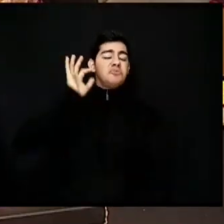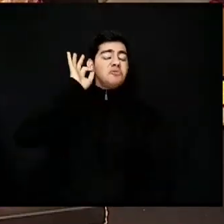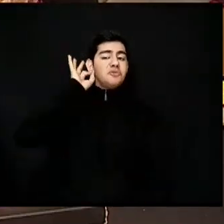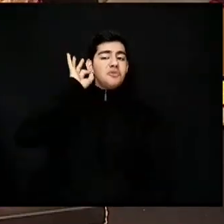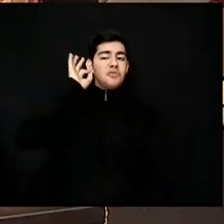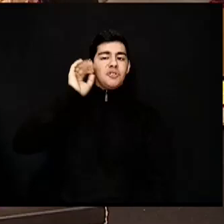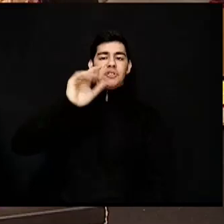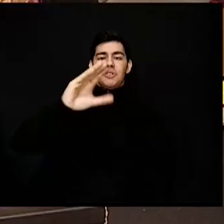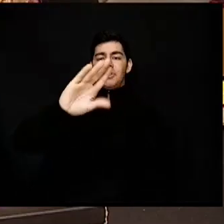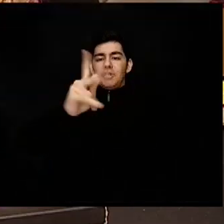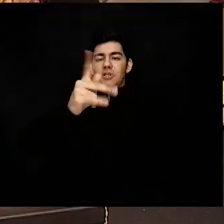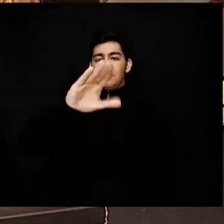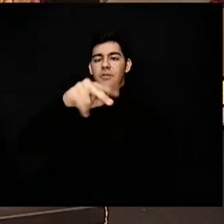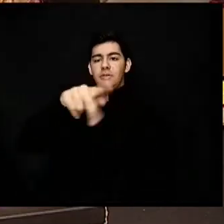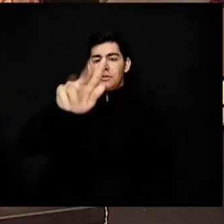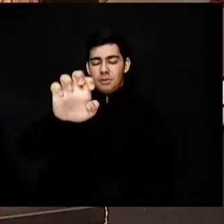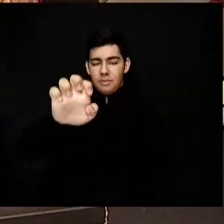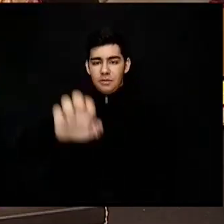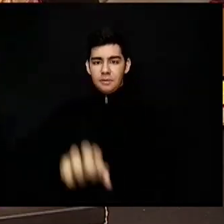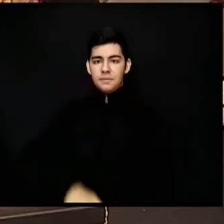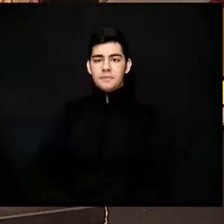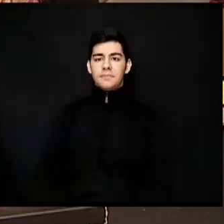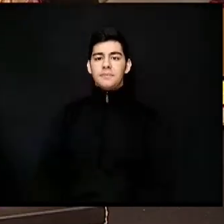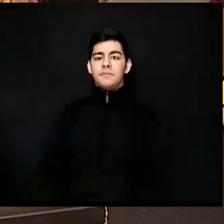Porque também tem esse apelo, né,